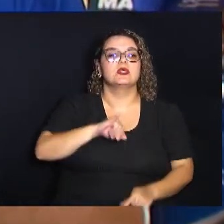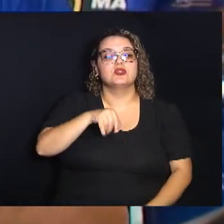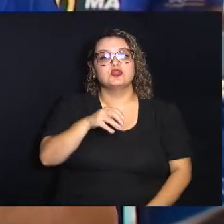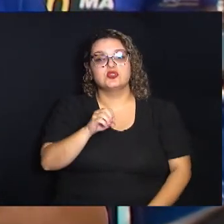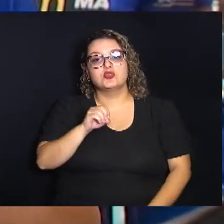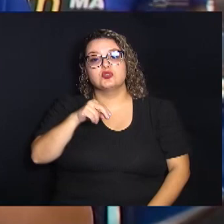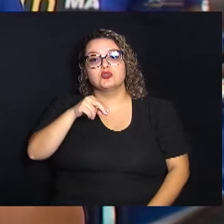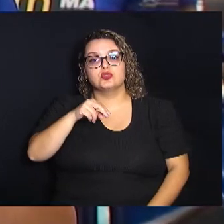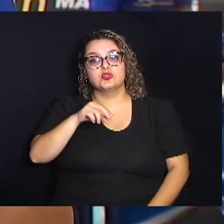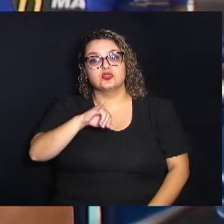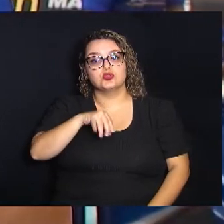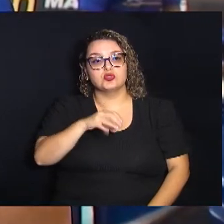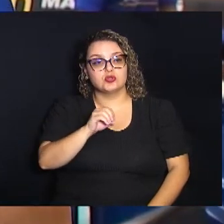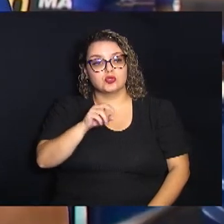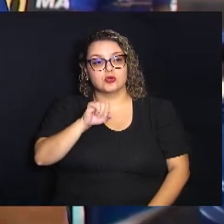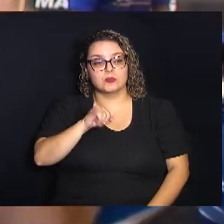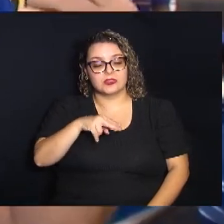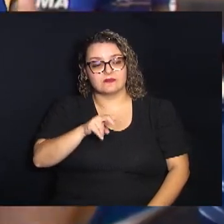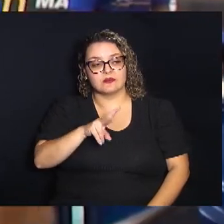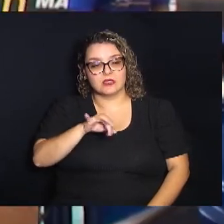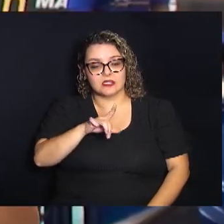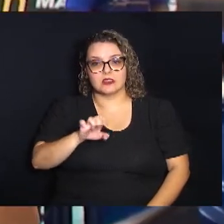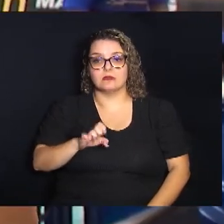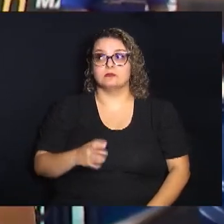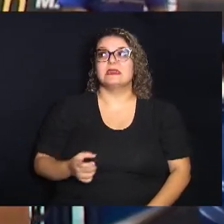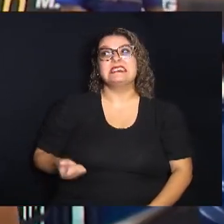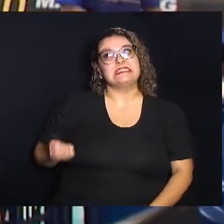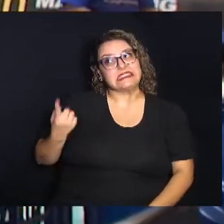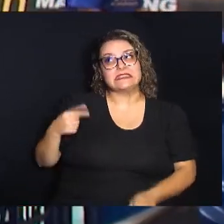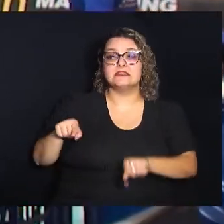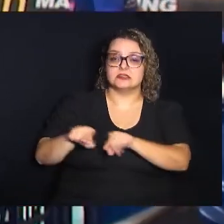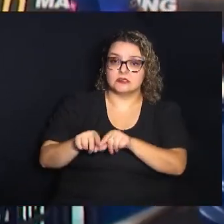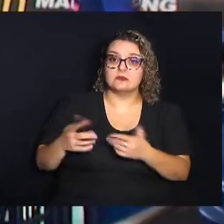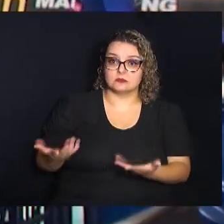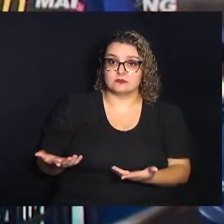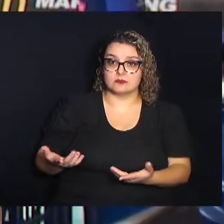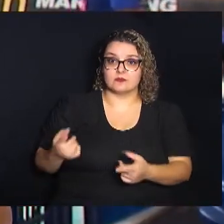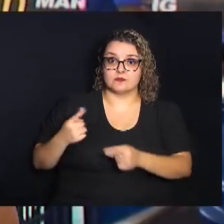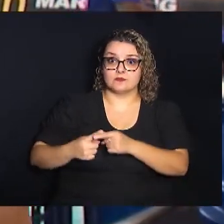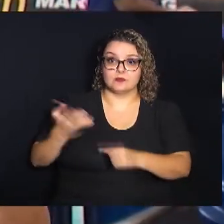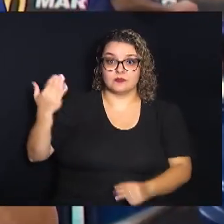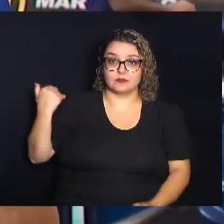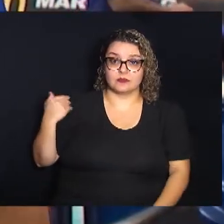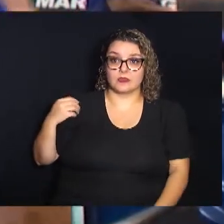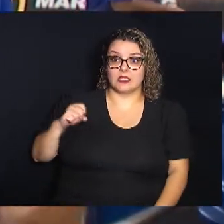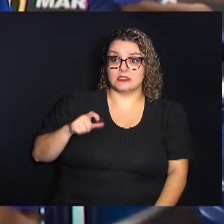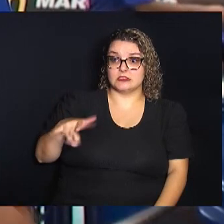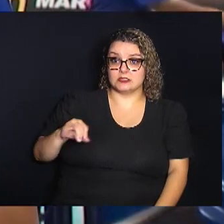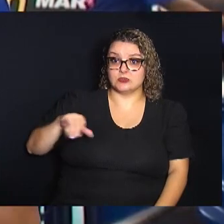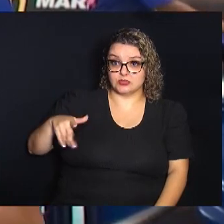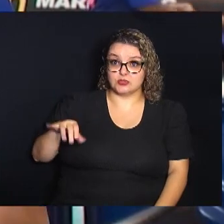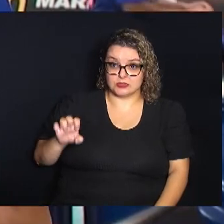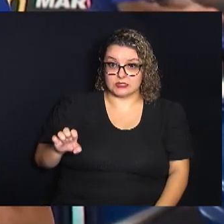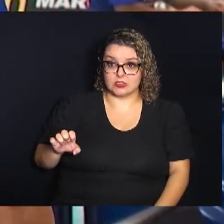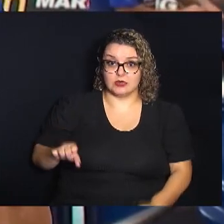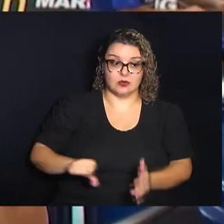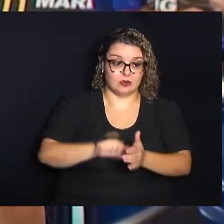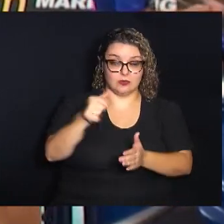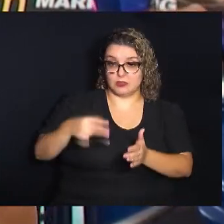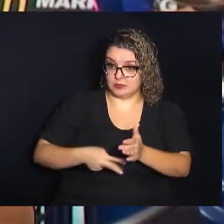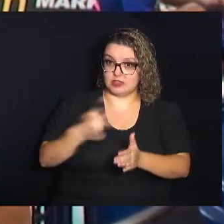Estranho também, porque outro dia caiu o São José, que era o segundo, caiu o primeiro e o